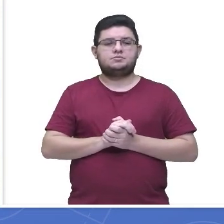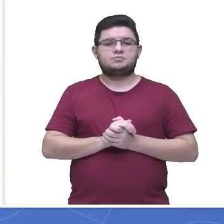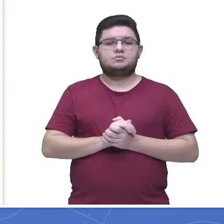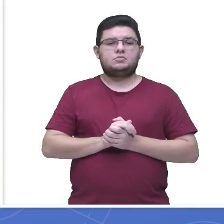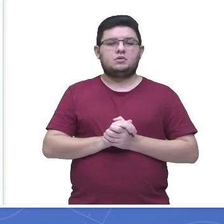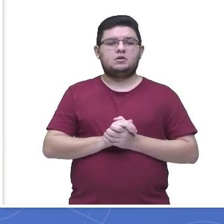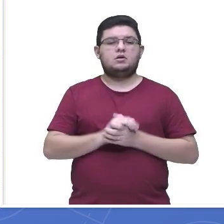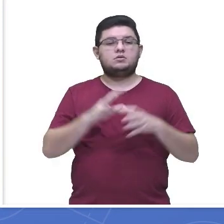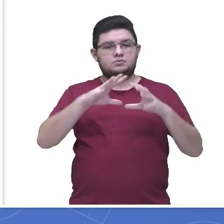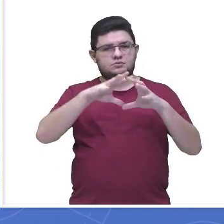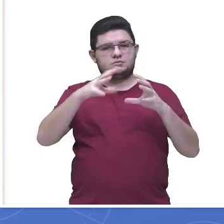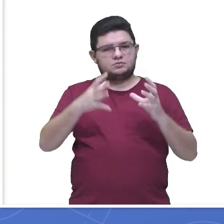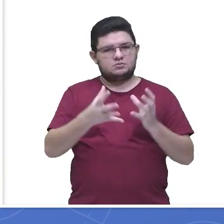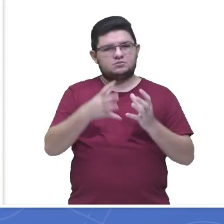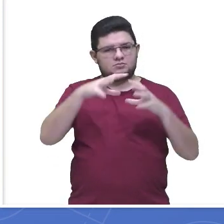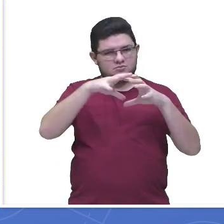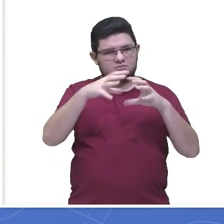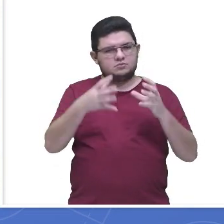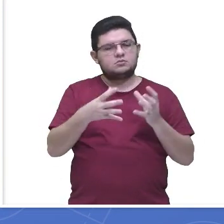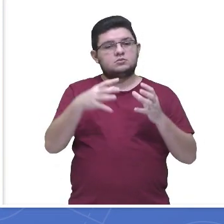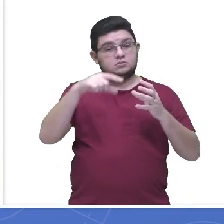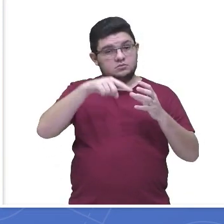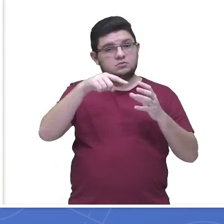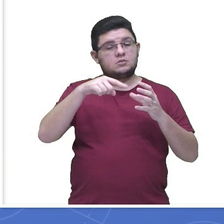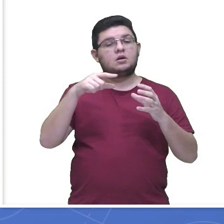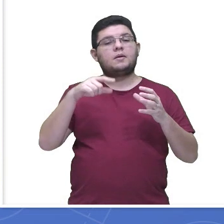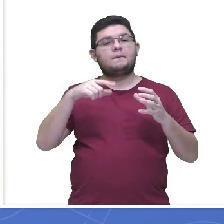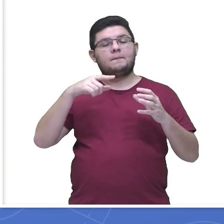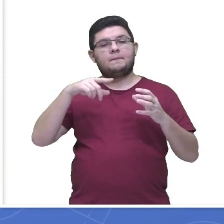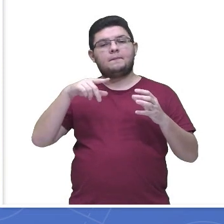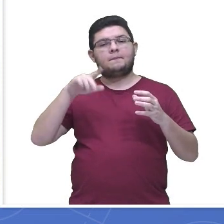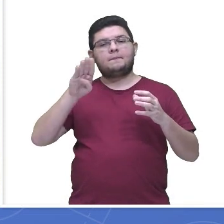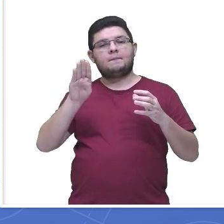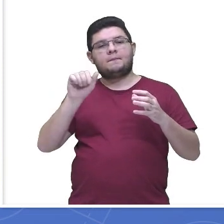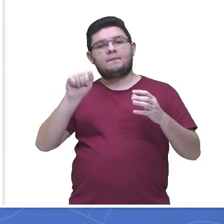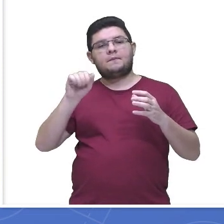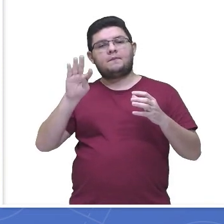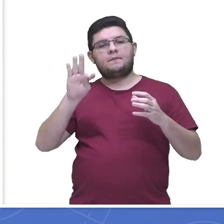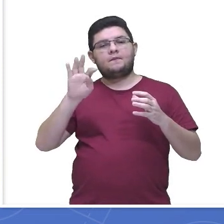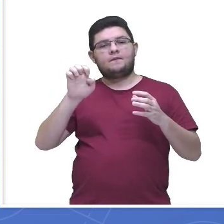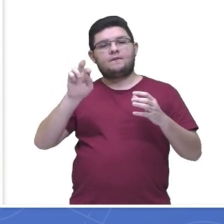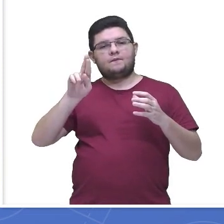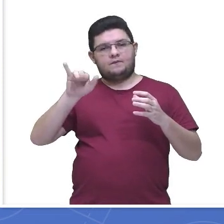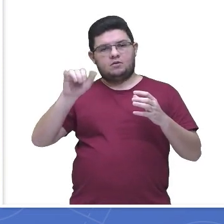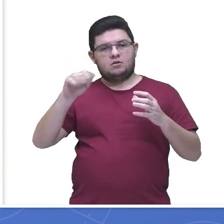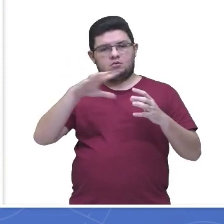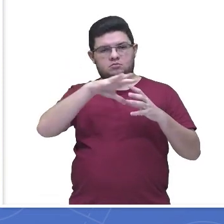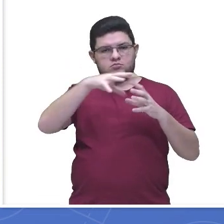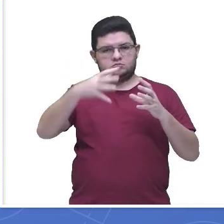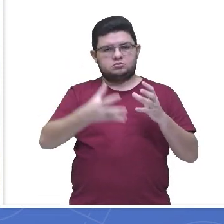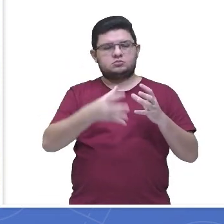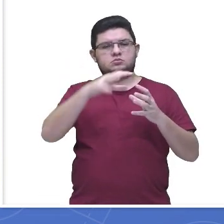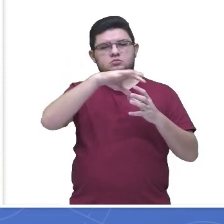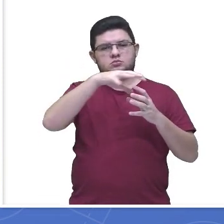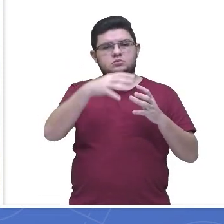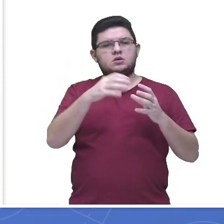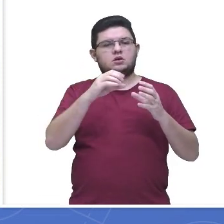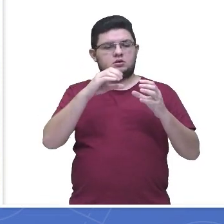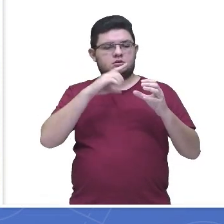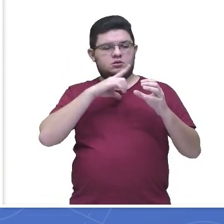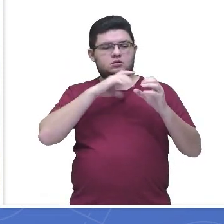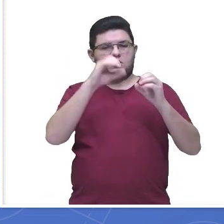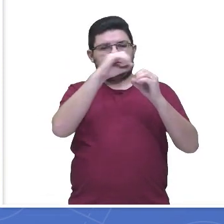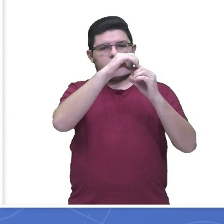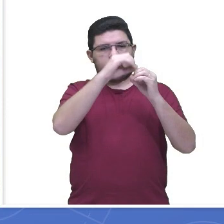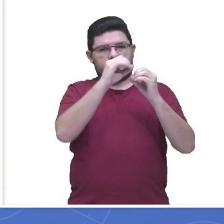bactérias de forma esférica, ovoide ou arredondada, né? Quando elas estão arredondadas, elas estão agrupadas em pares, elas